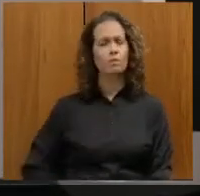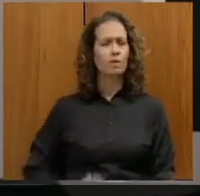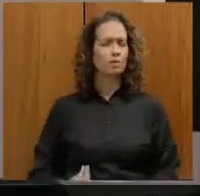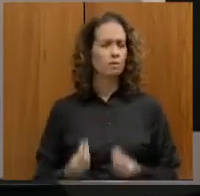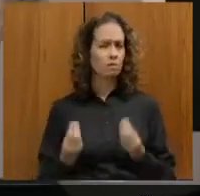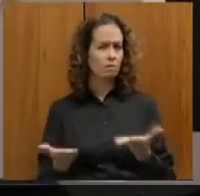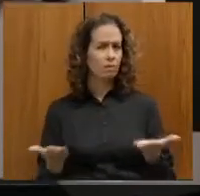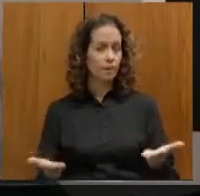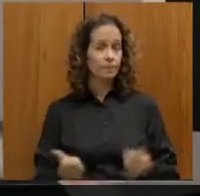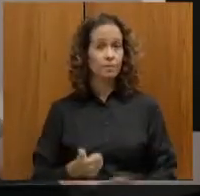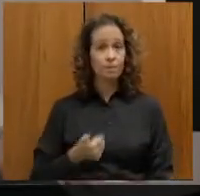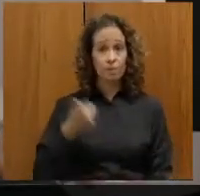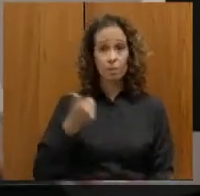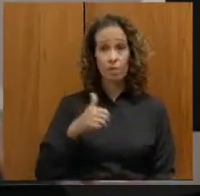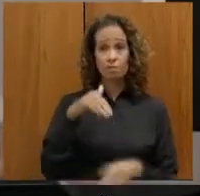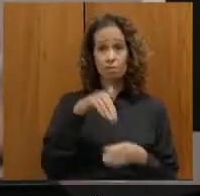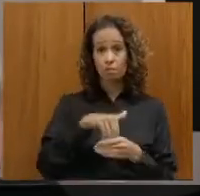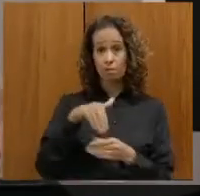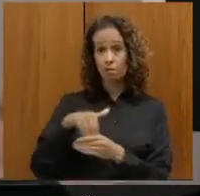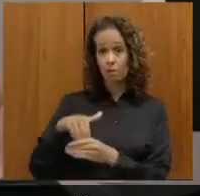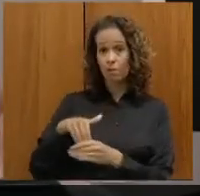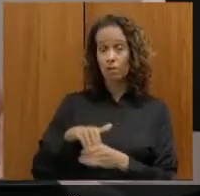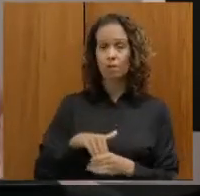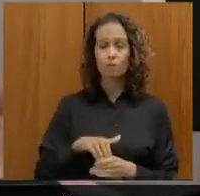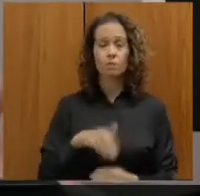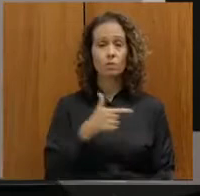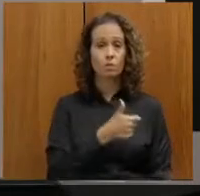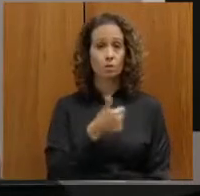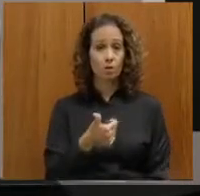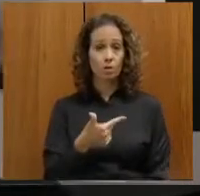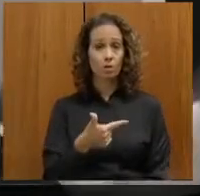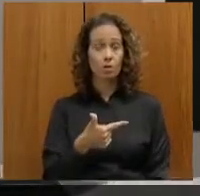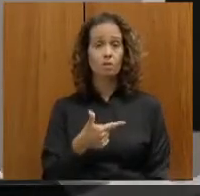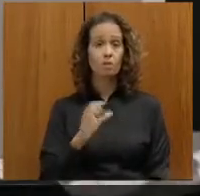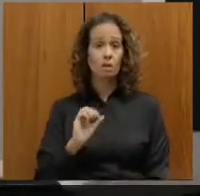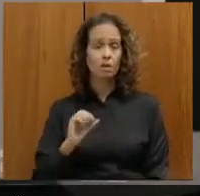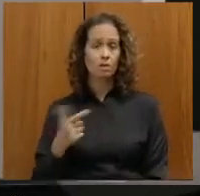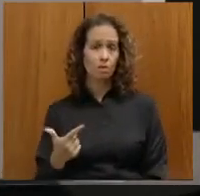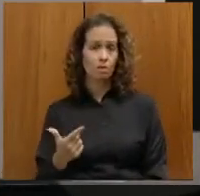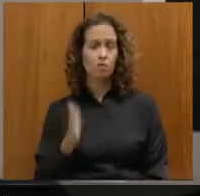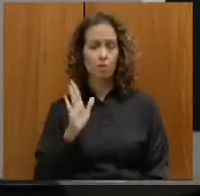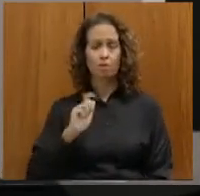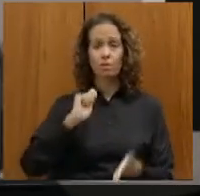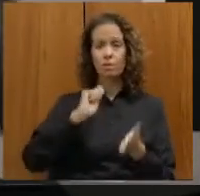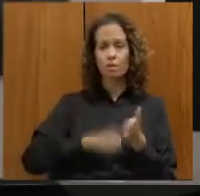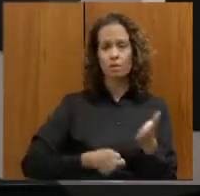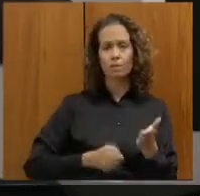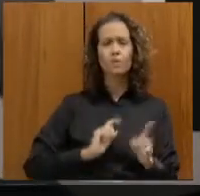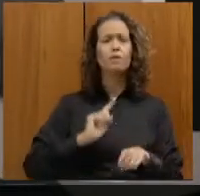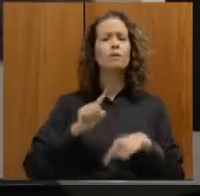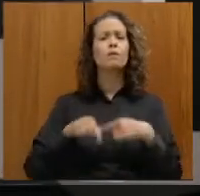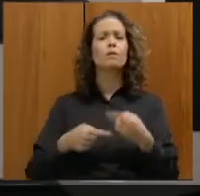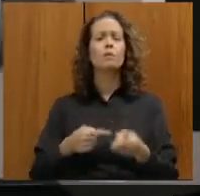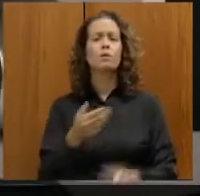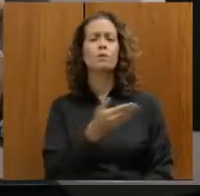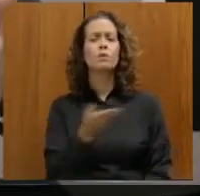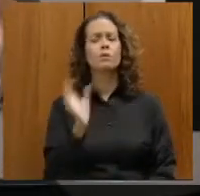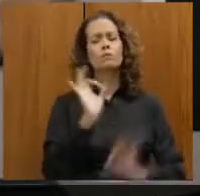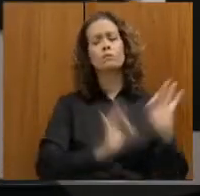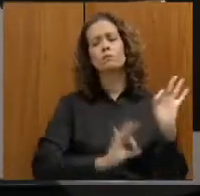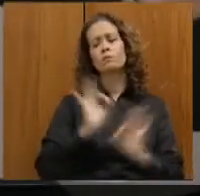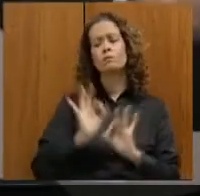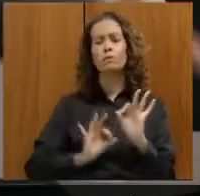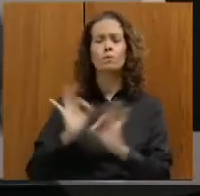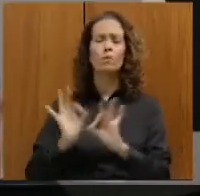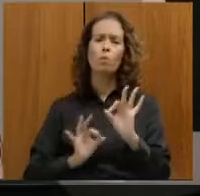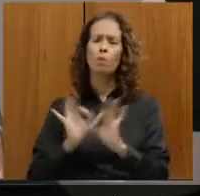porque primeiro nós voltamos com 202 autorizamos aí depois vocês vão elaborar um